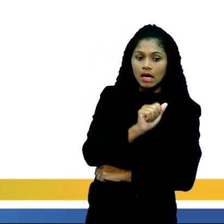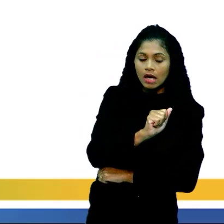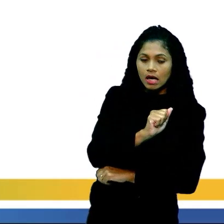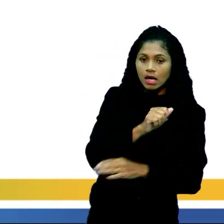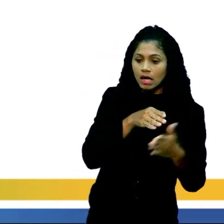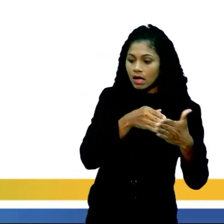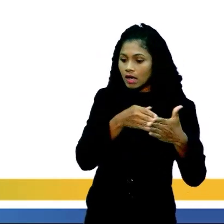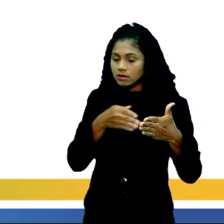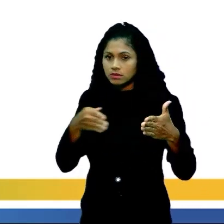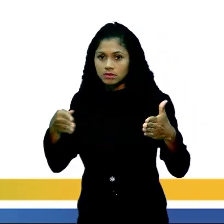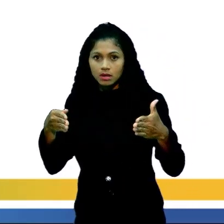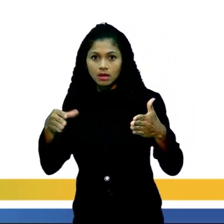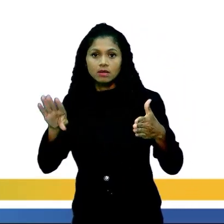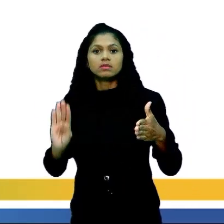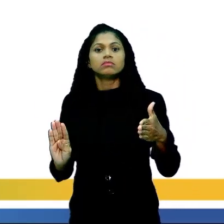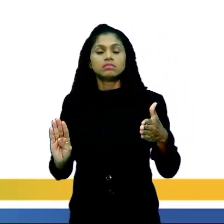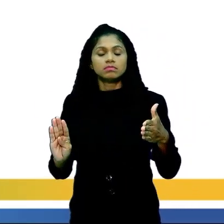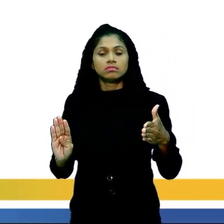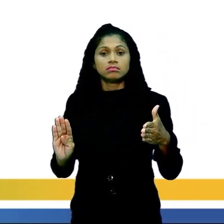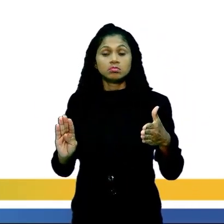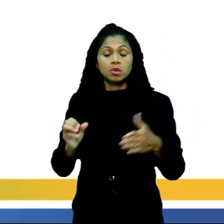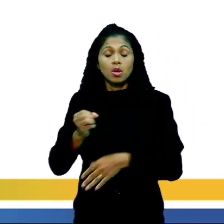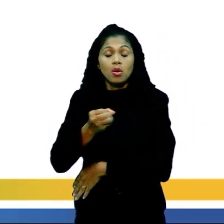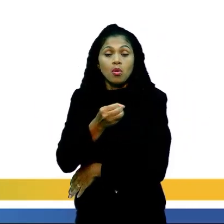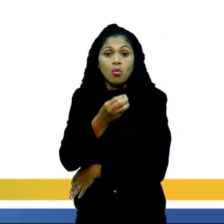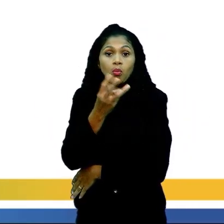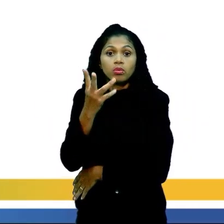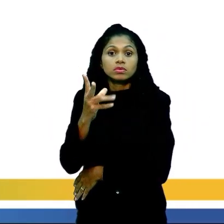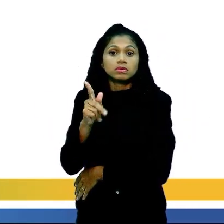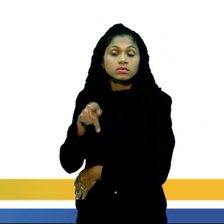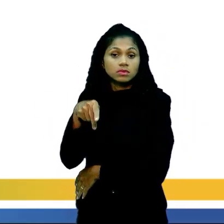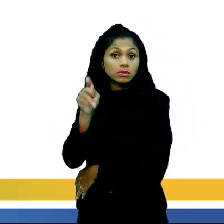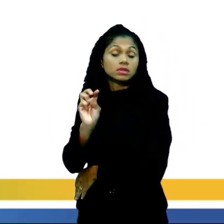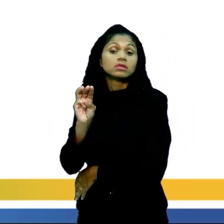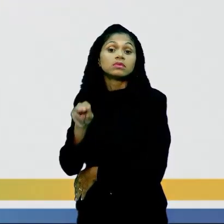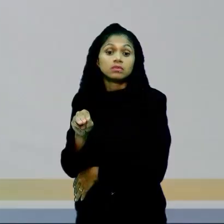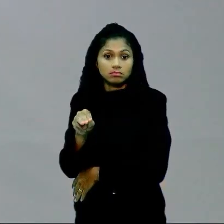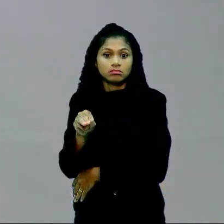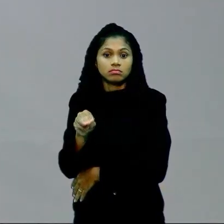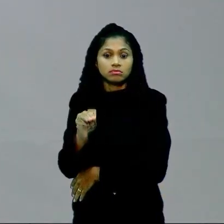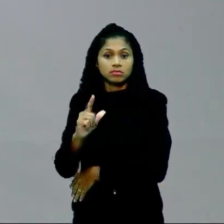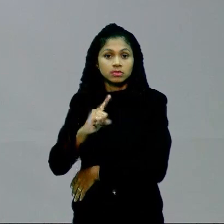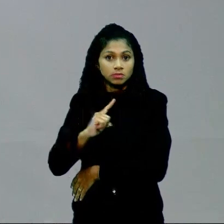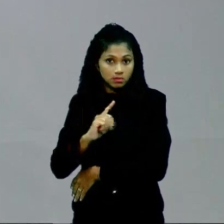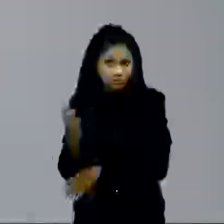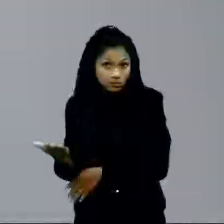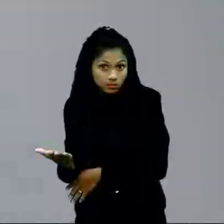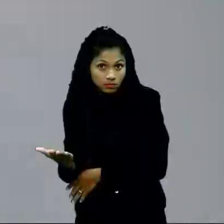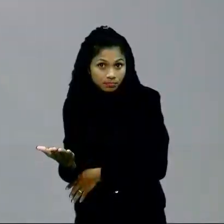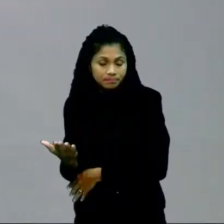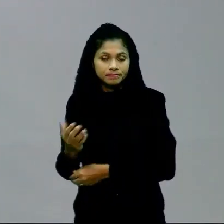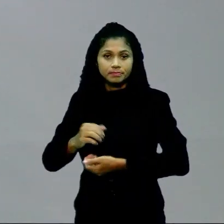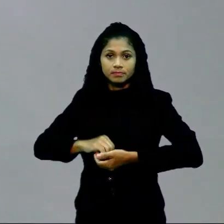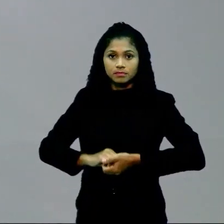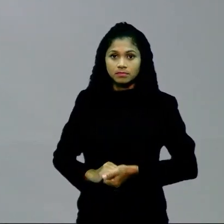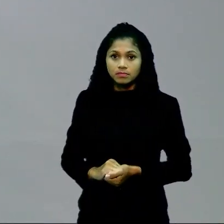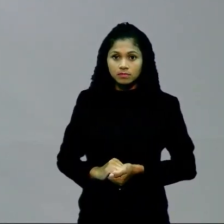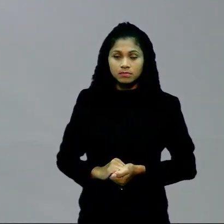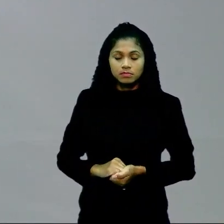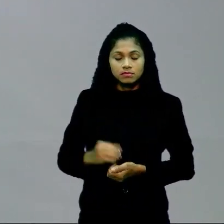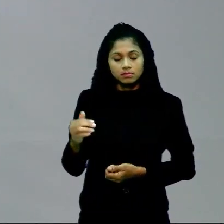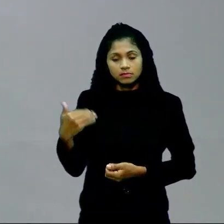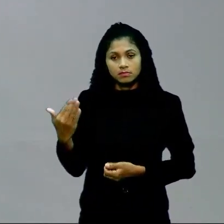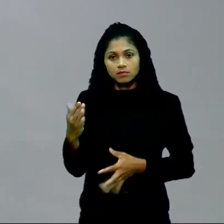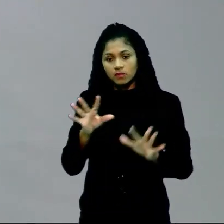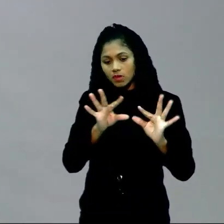as cidades A e B em quilômetro? Então, olha só, pessoal. Quando a gente vai fazer esse tipo de